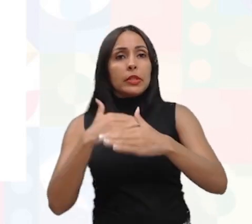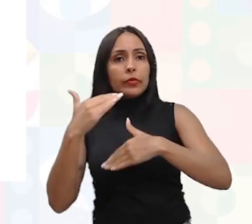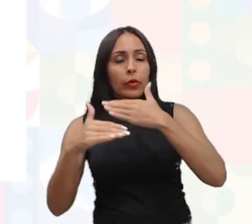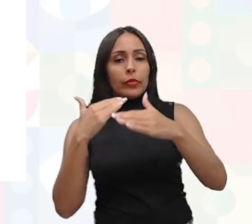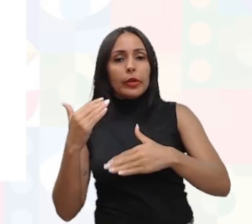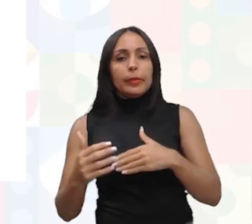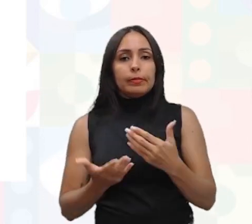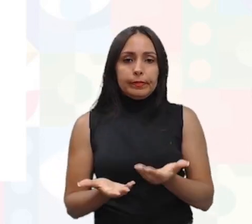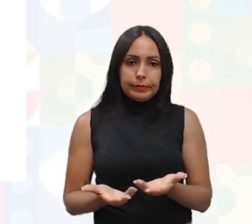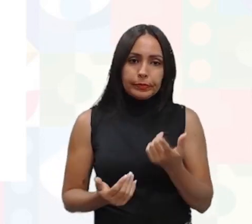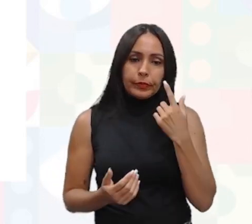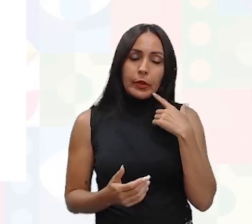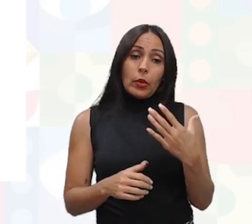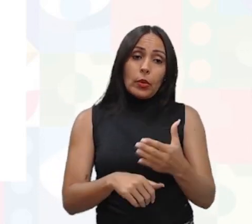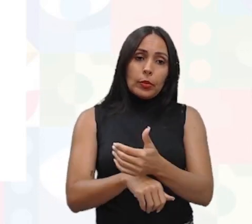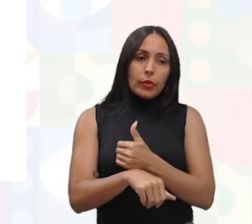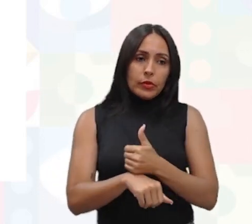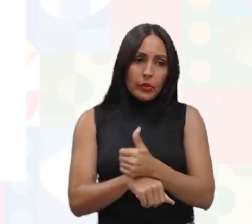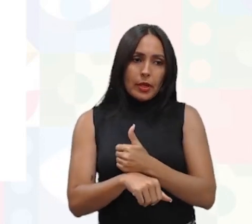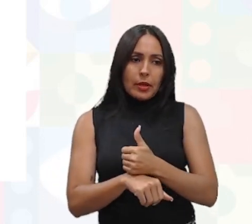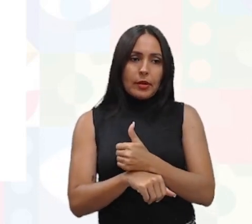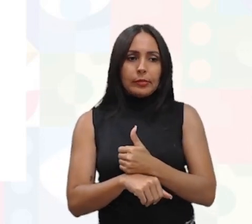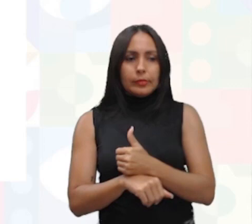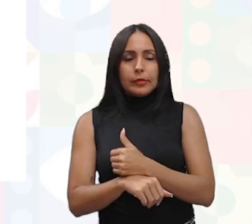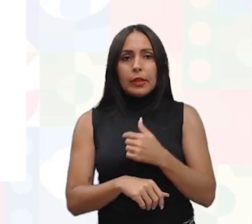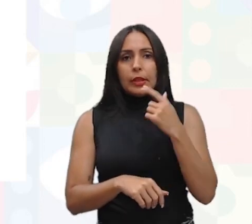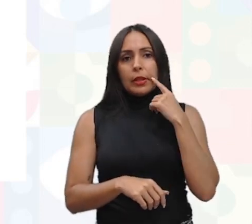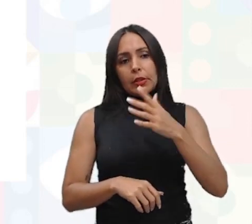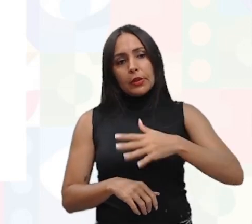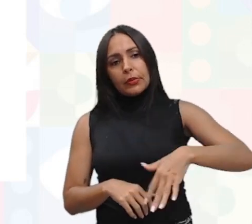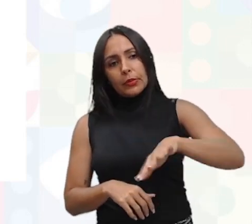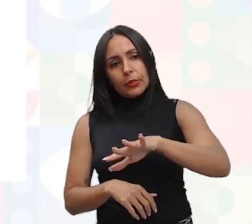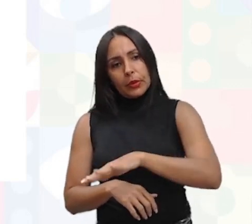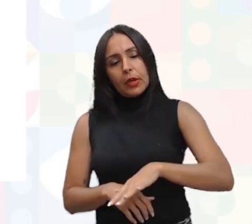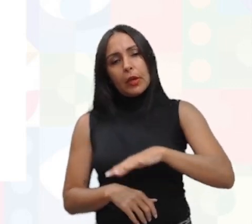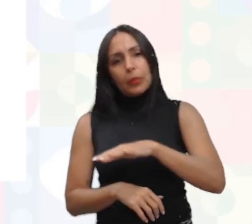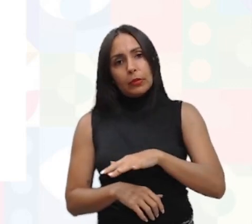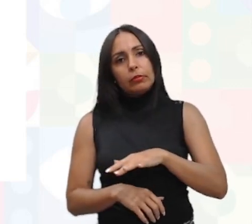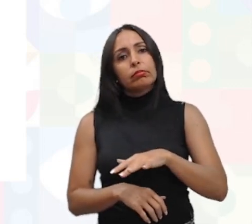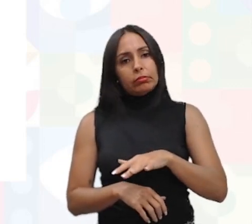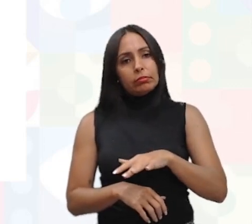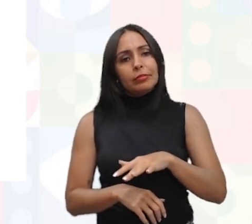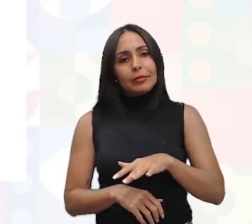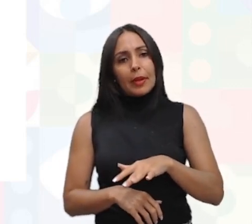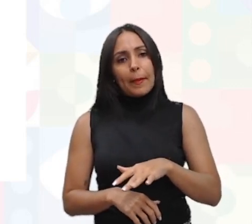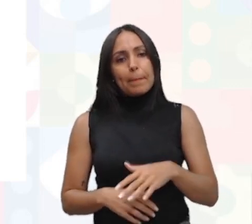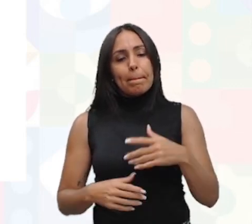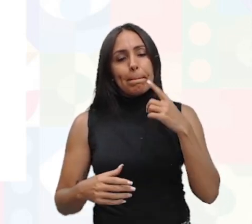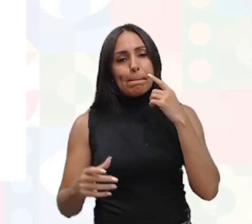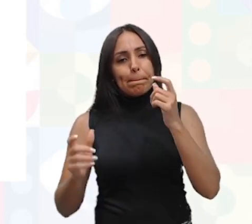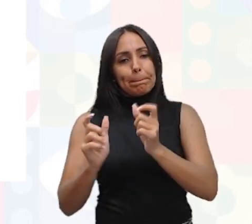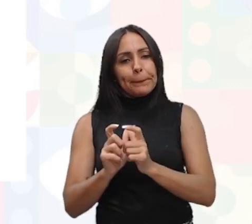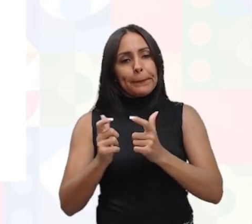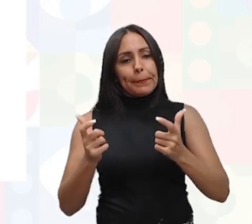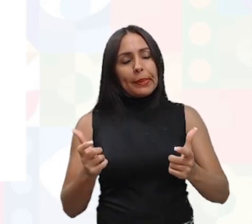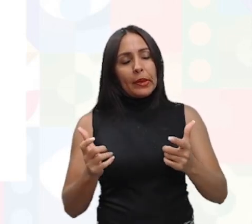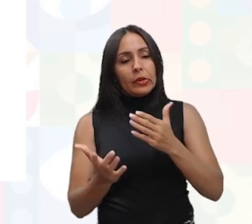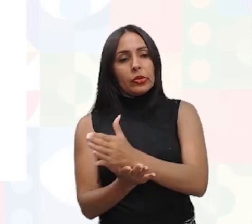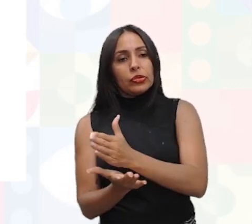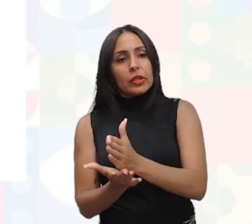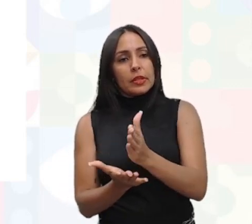enquanto profissional, seja no teu campo profissional ou no campo da pesquisa, ou no campo da extensão, ou no campo do